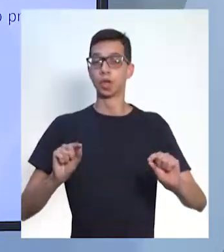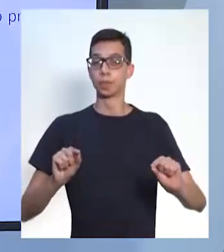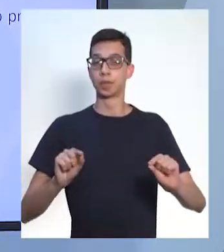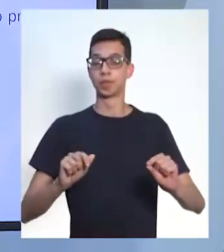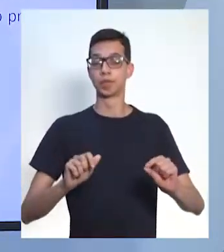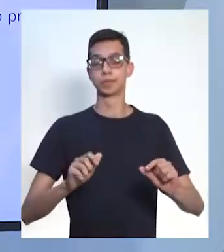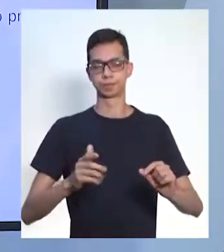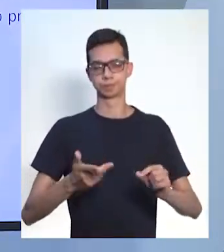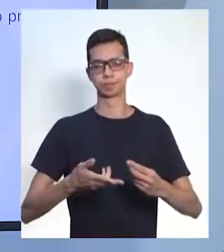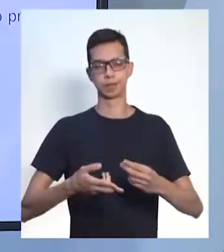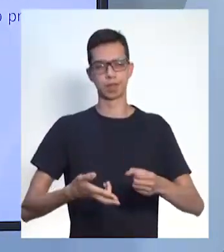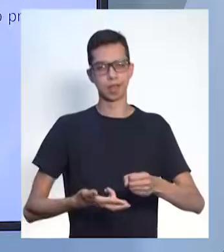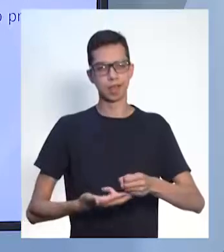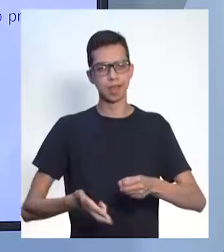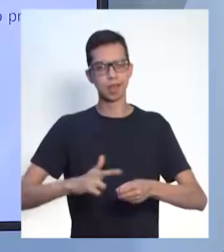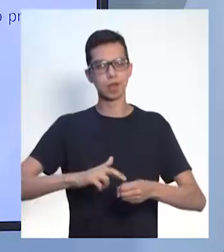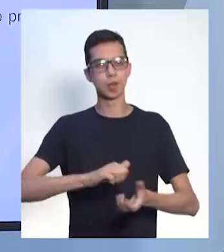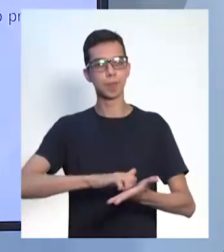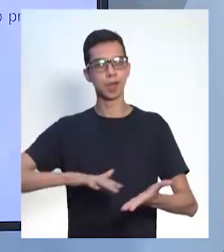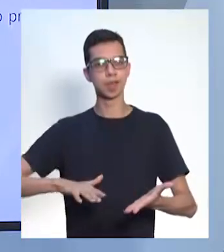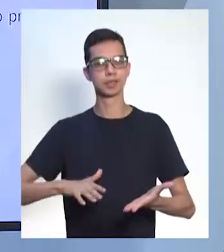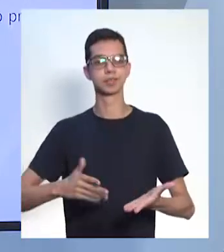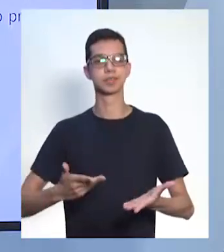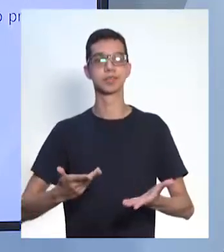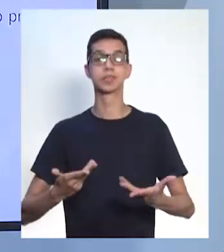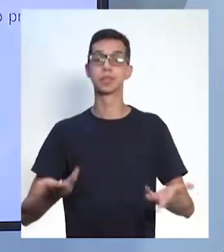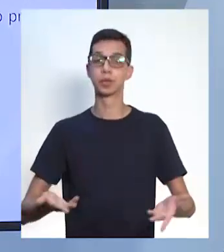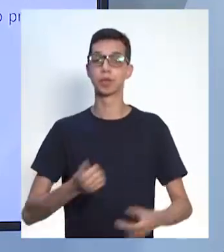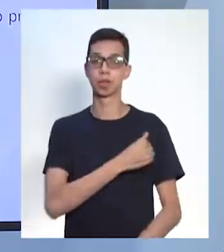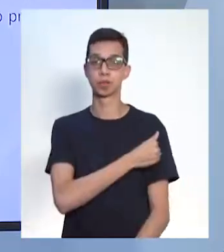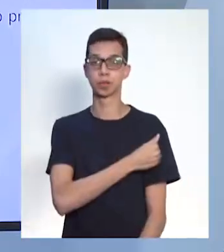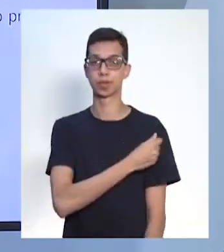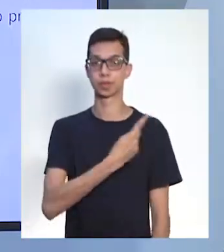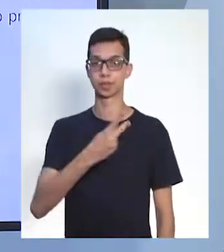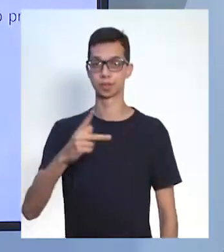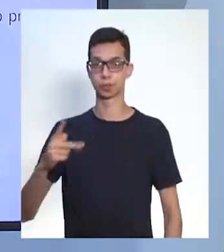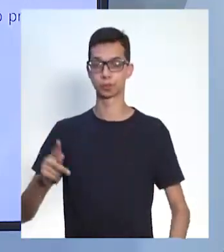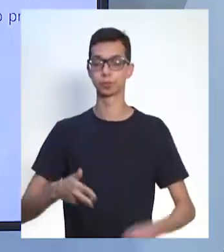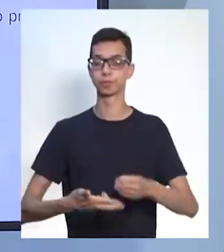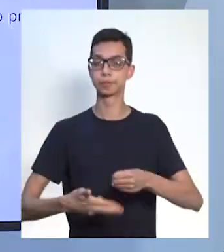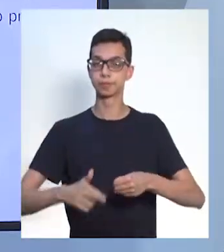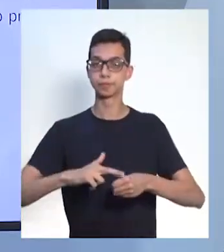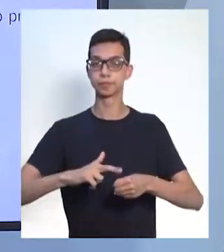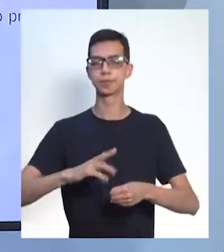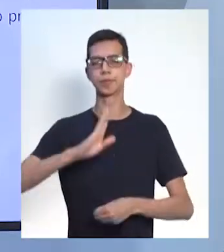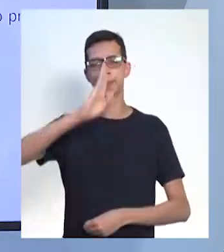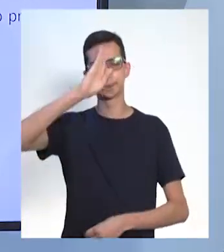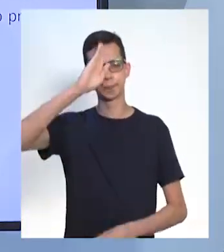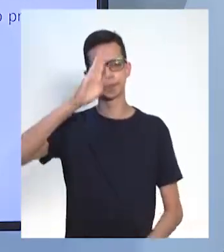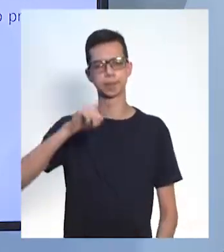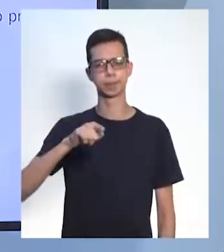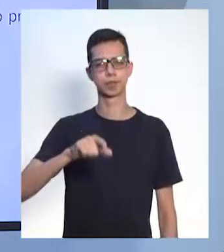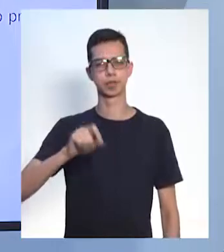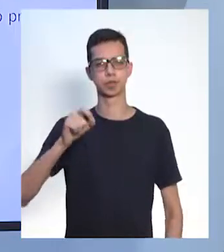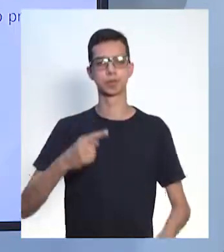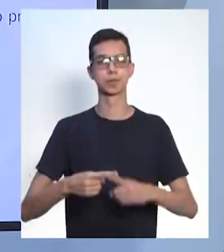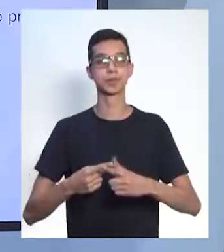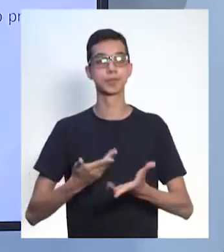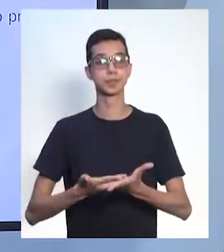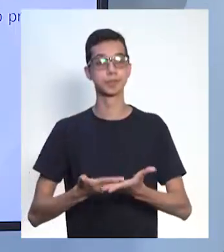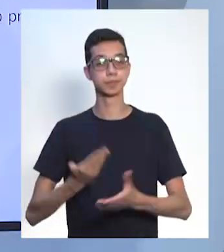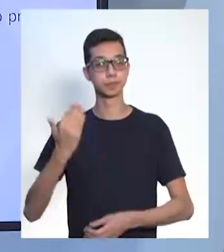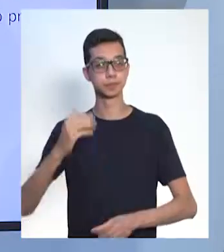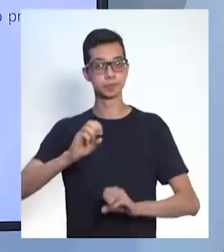de recuperação. Com seus alunos aí, você pode tanto trabalhar essas habilidades de recuperação, dar preferências a elas, né? Que a gente já está trabalhando nas aulas aqui, né?